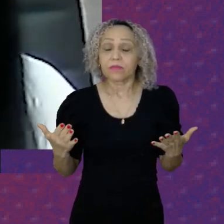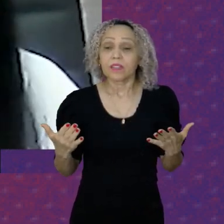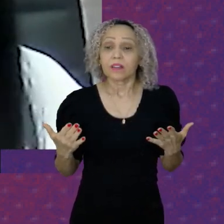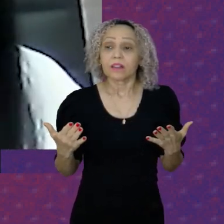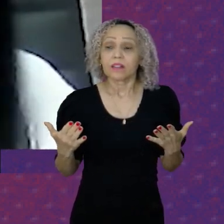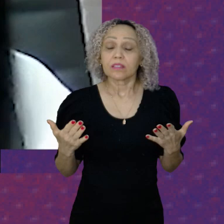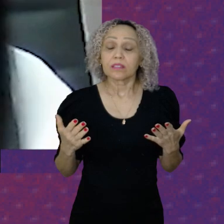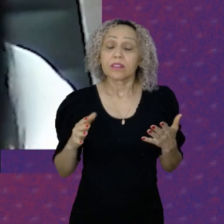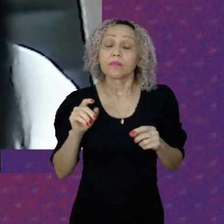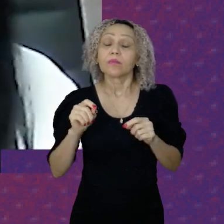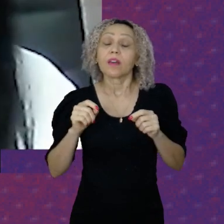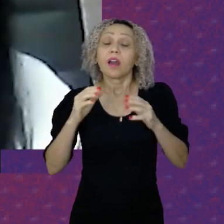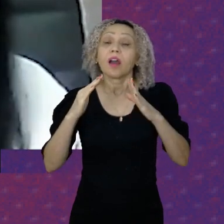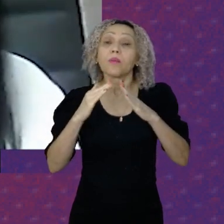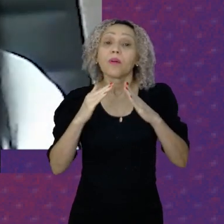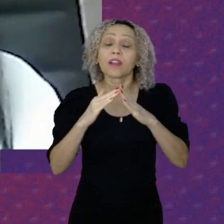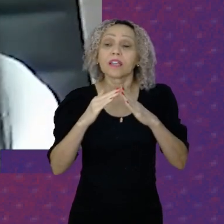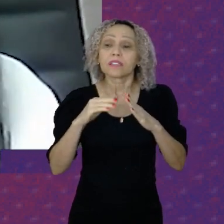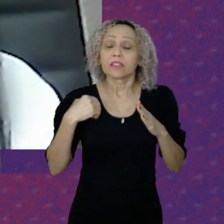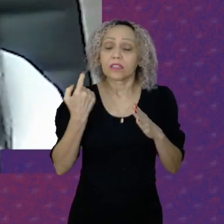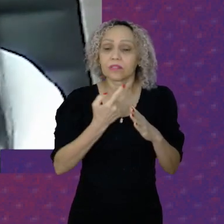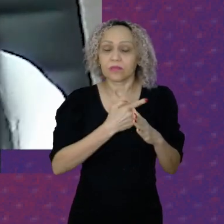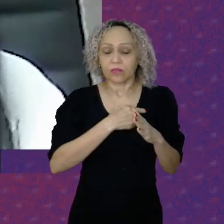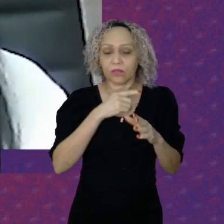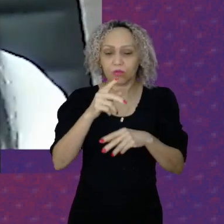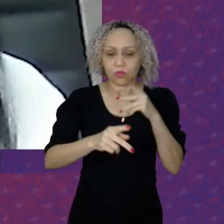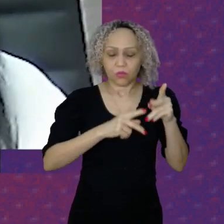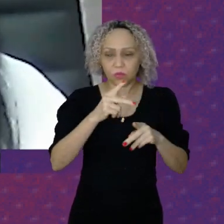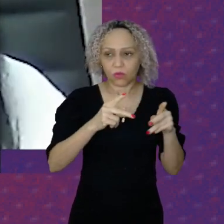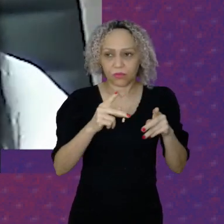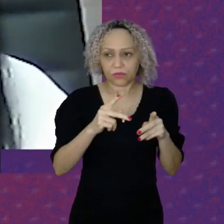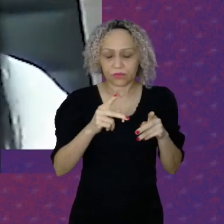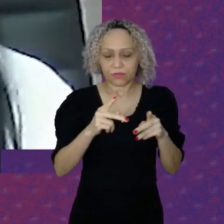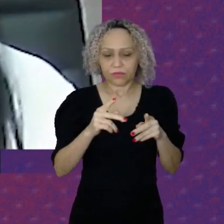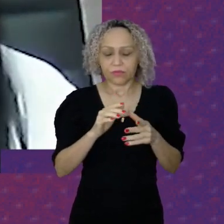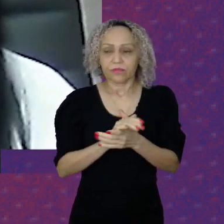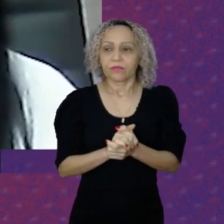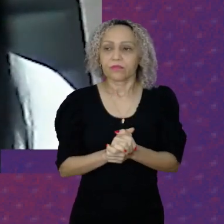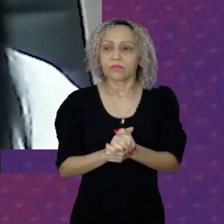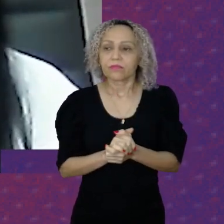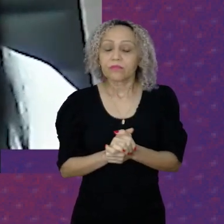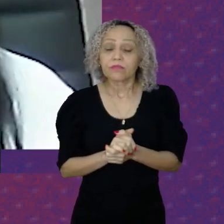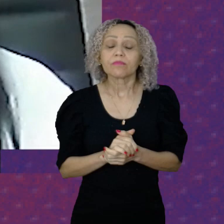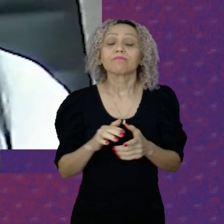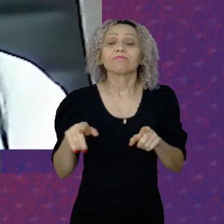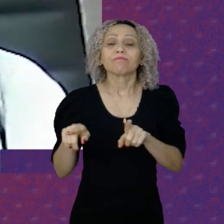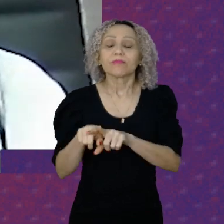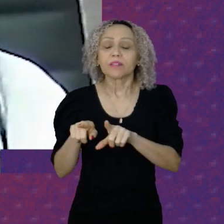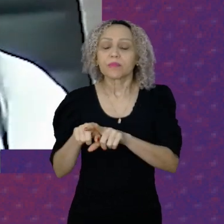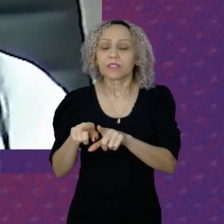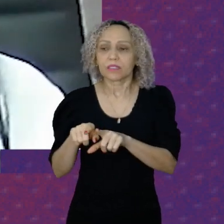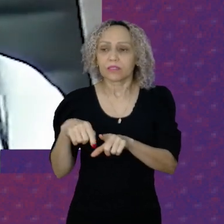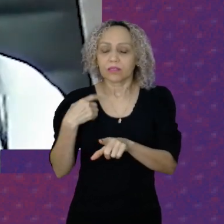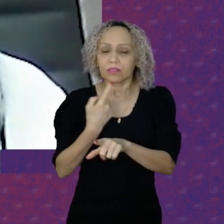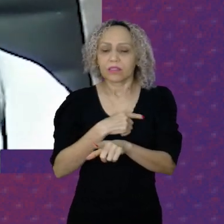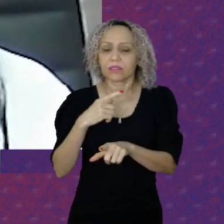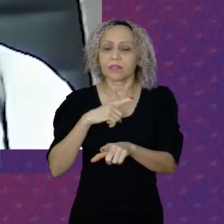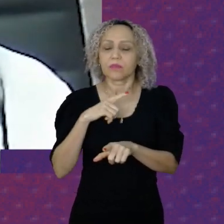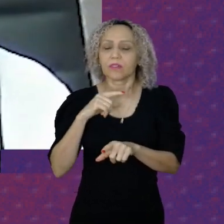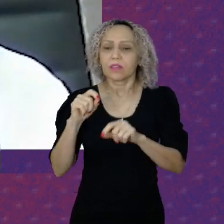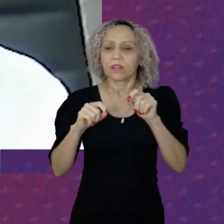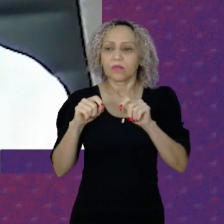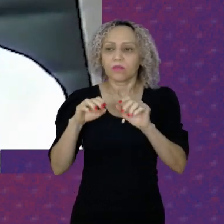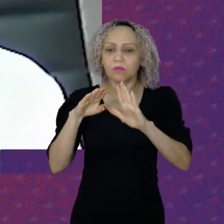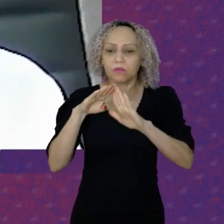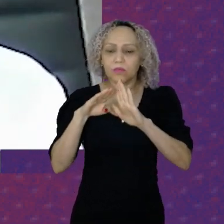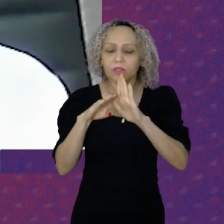a moradia da nossa população, uma boa parcela da população. Além disso, nós também tivemos um programa que